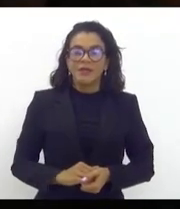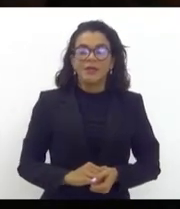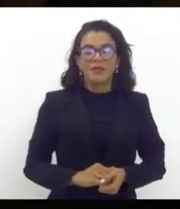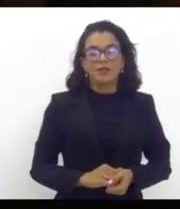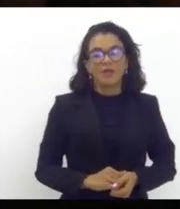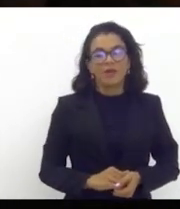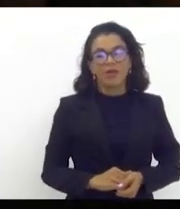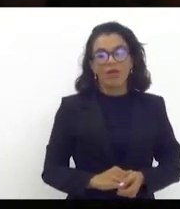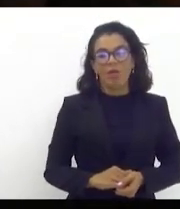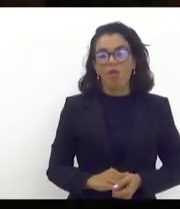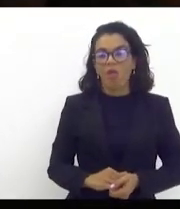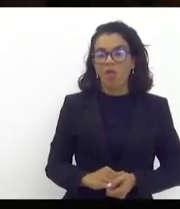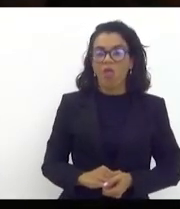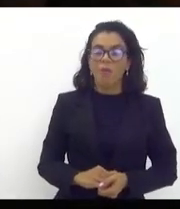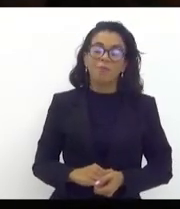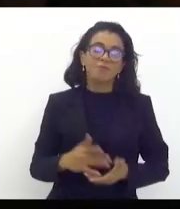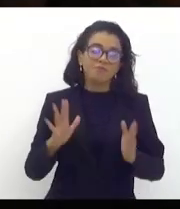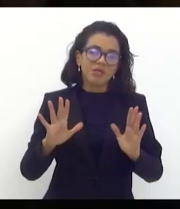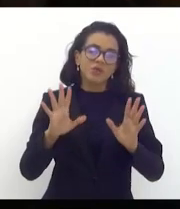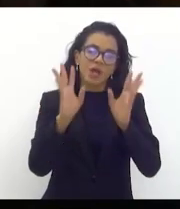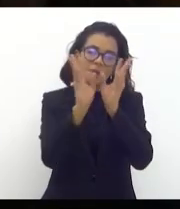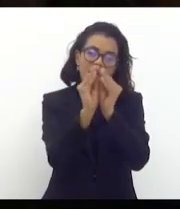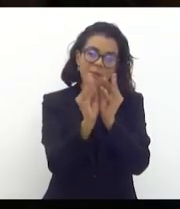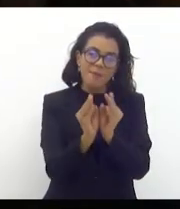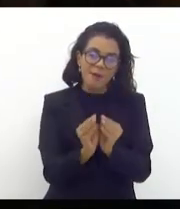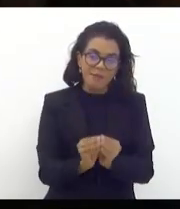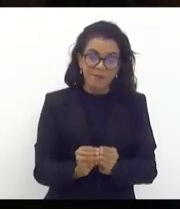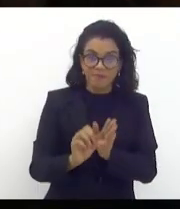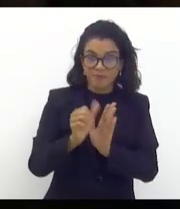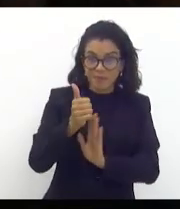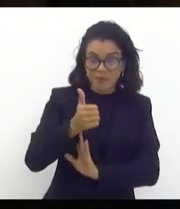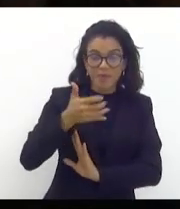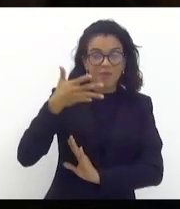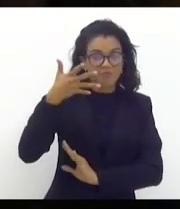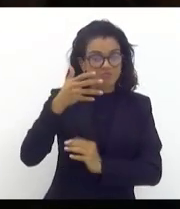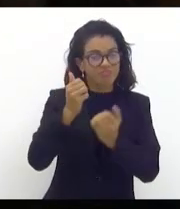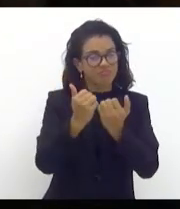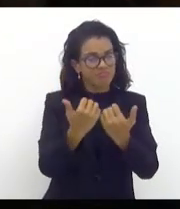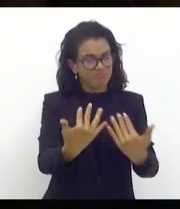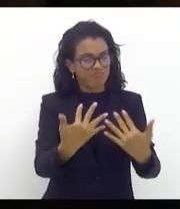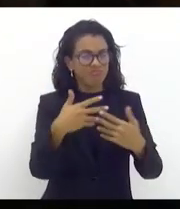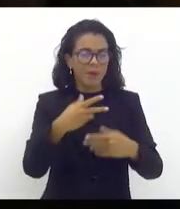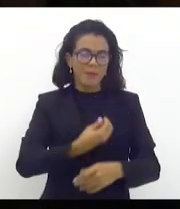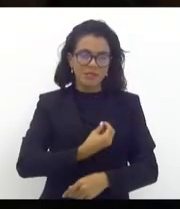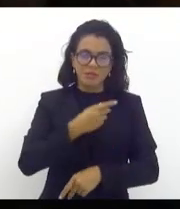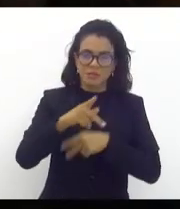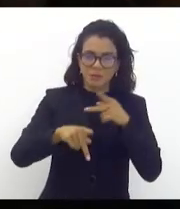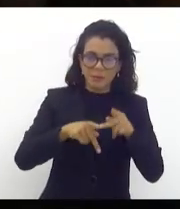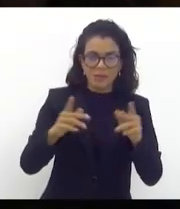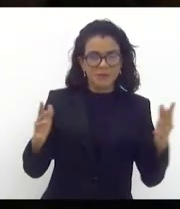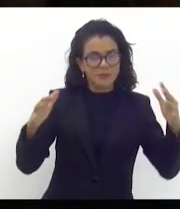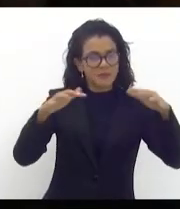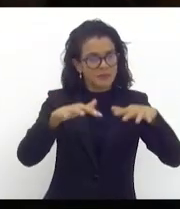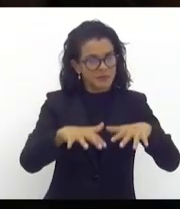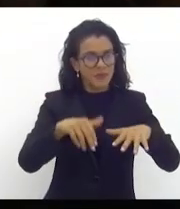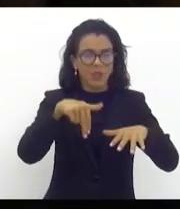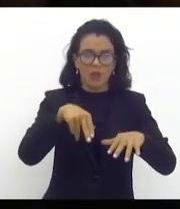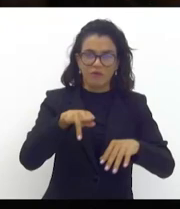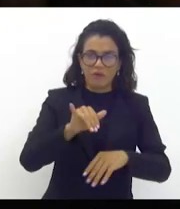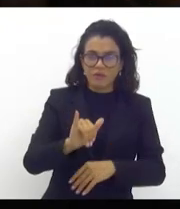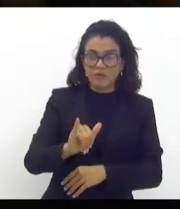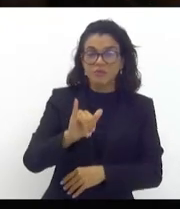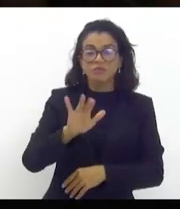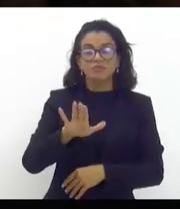mas queria aqui fazer alguns comentários. Primeiro foi uma audiência pública, bastante relevante, porque estava